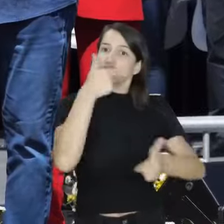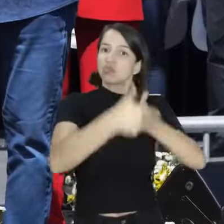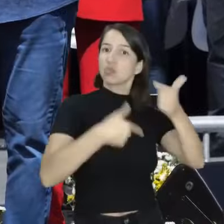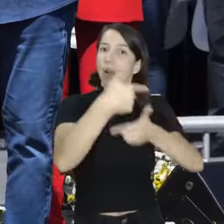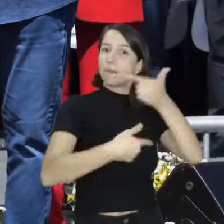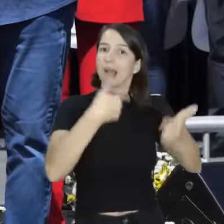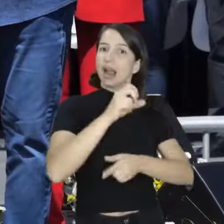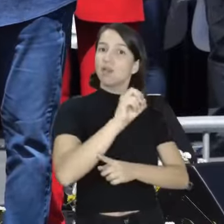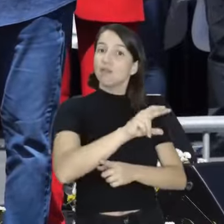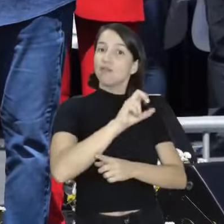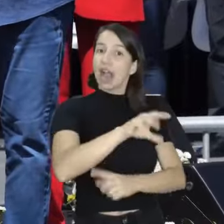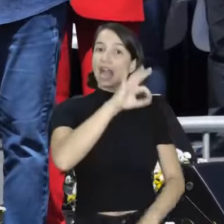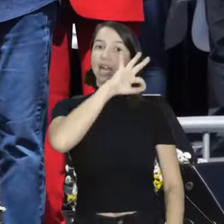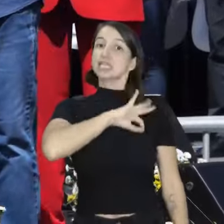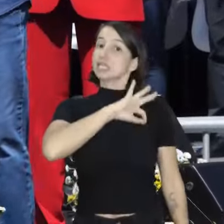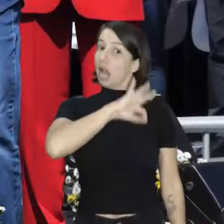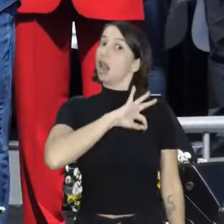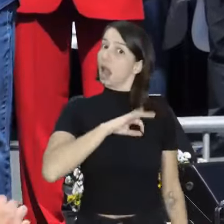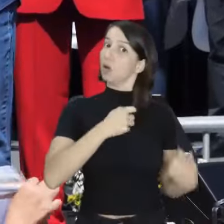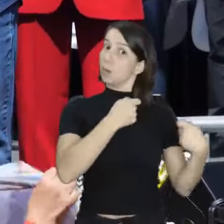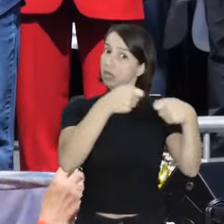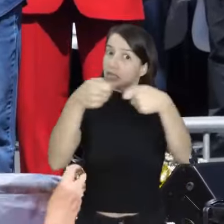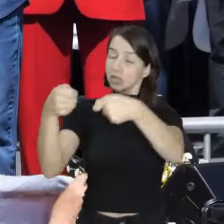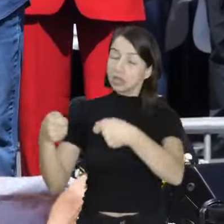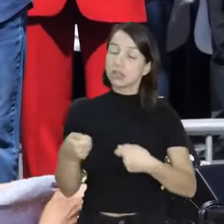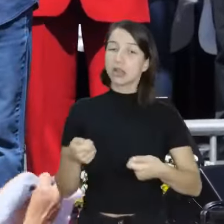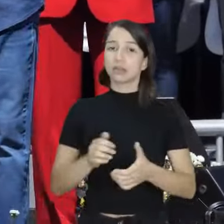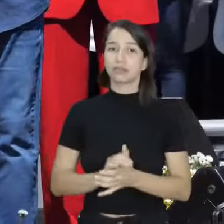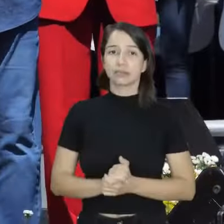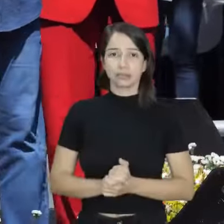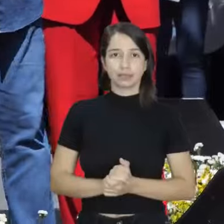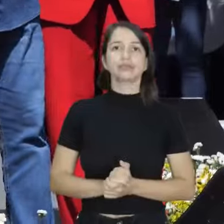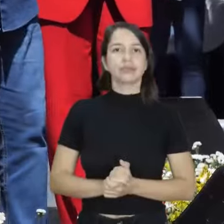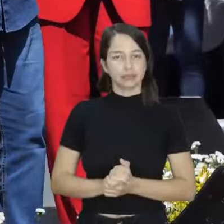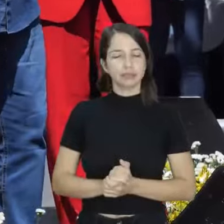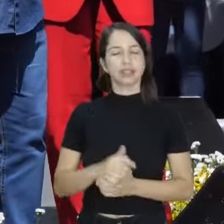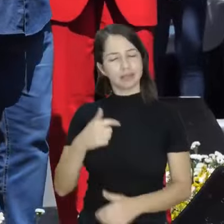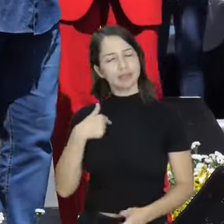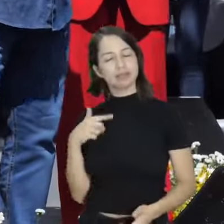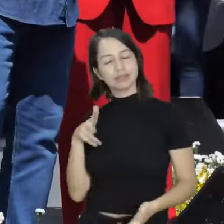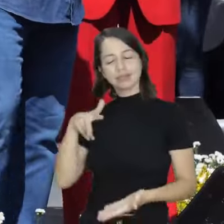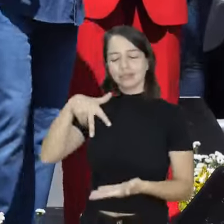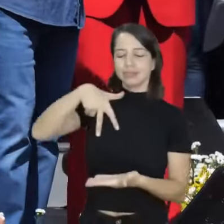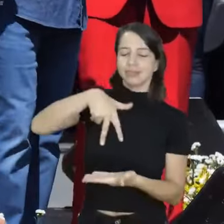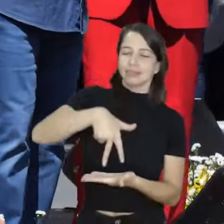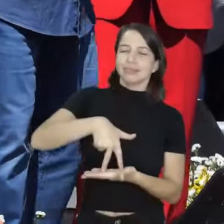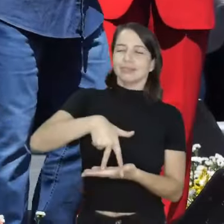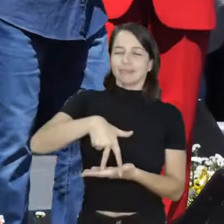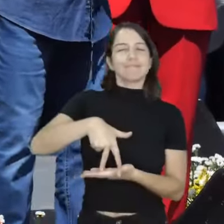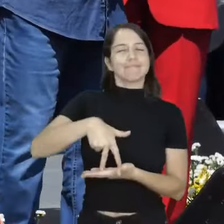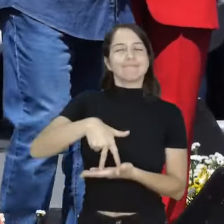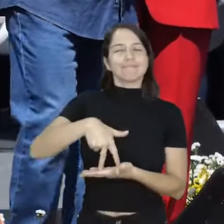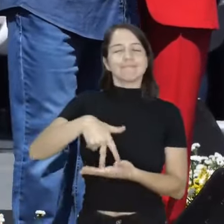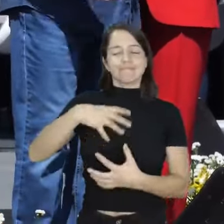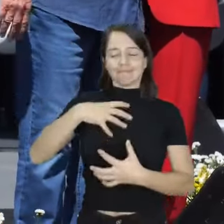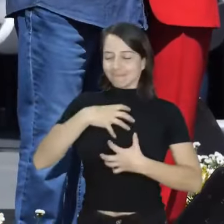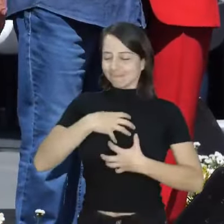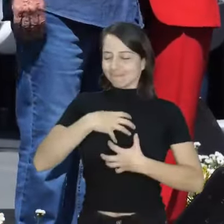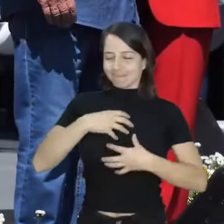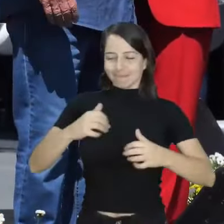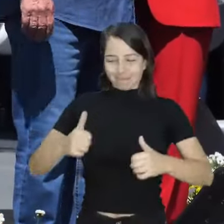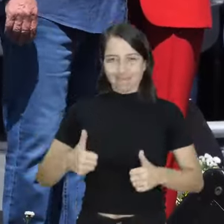É por isso, gente, que eu estou otimista. Pense. Quando vocês voltarem para casa hoje,